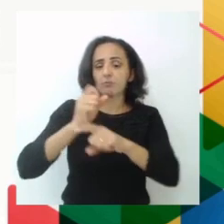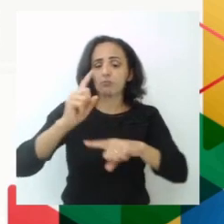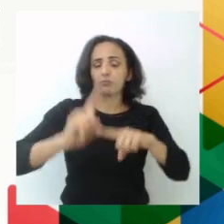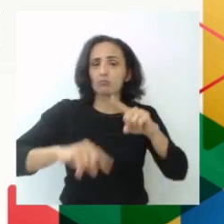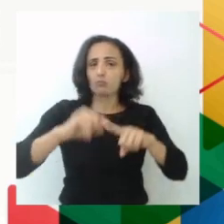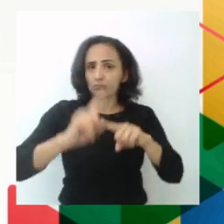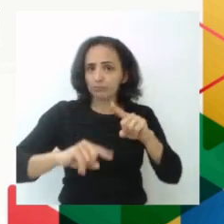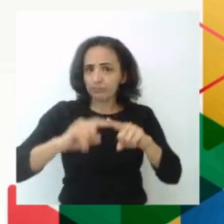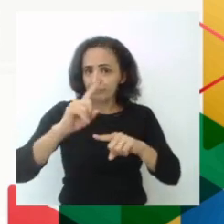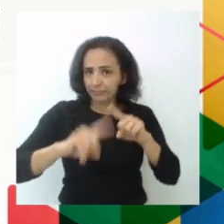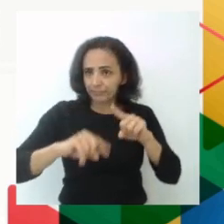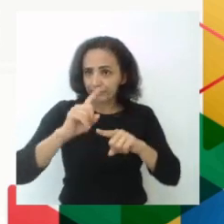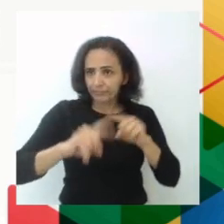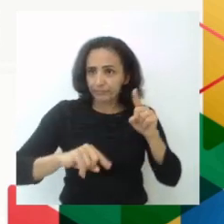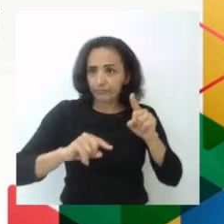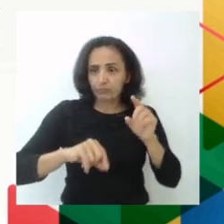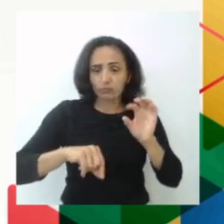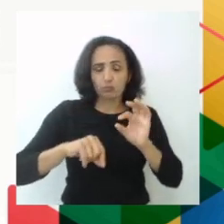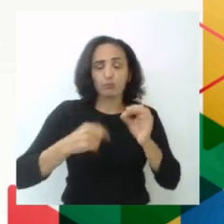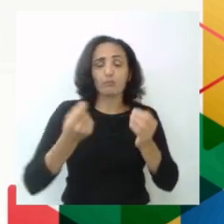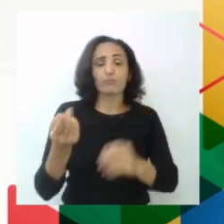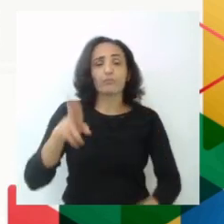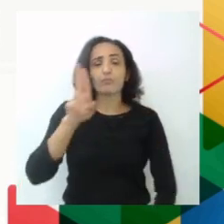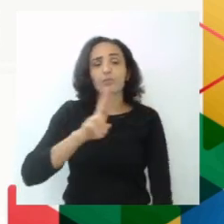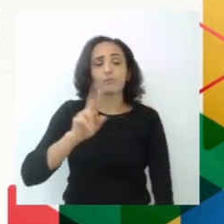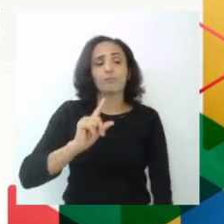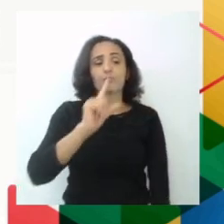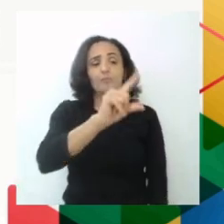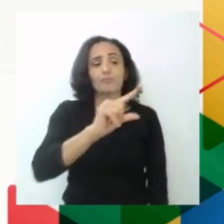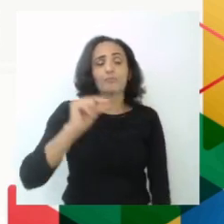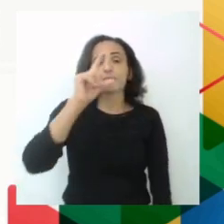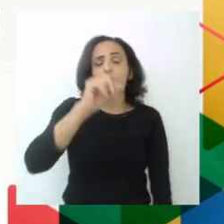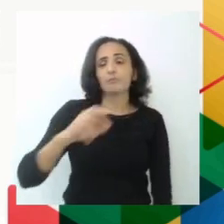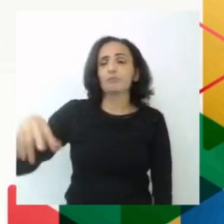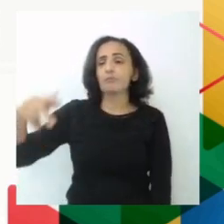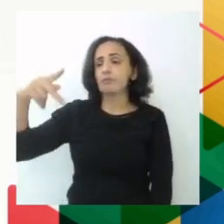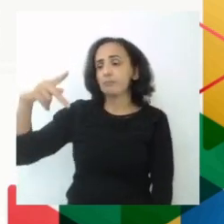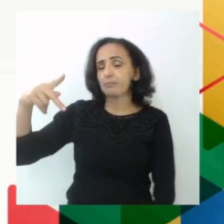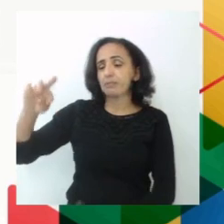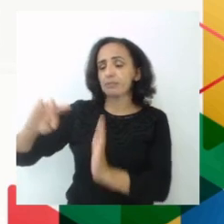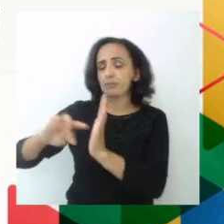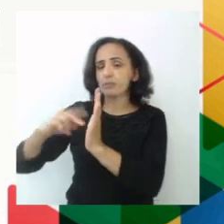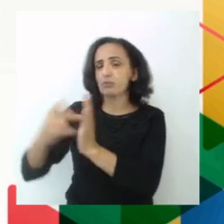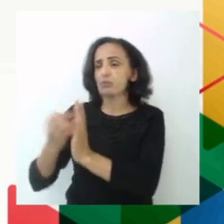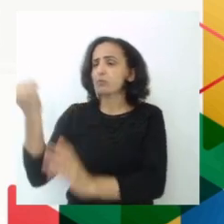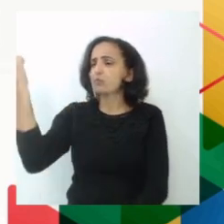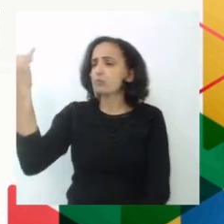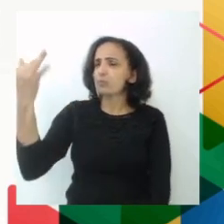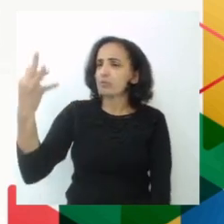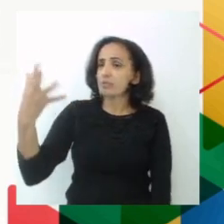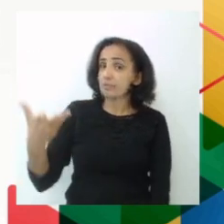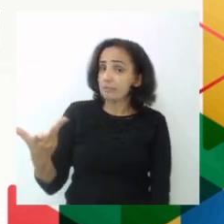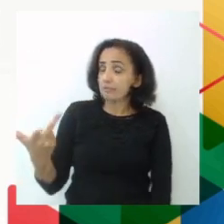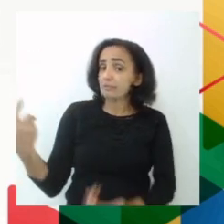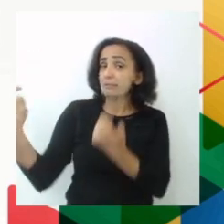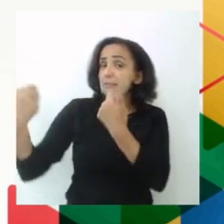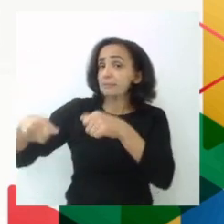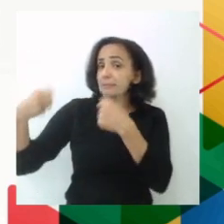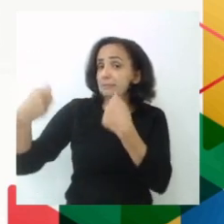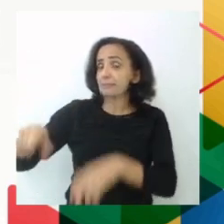que você tem disponível para escolher. E P é a quantidade de elementos que você deve